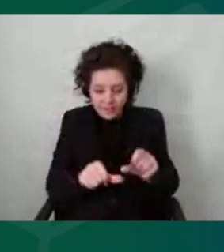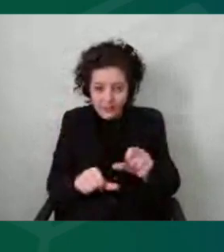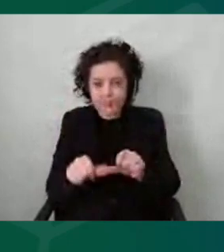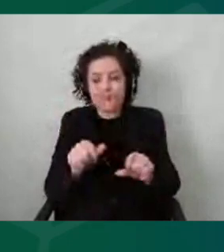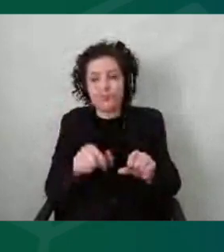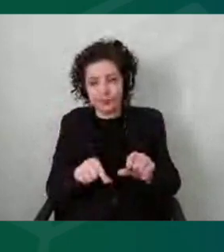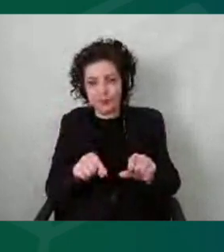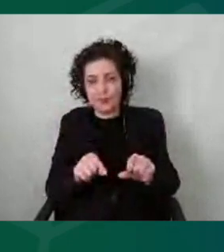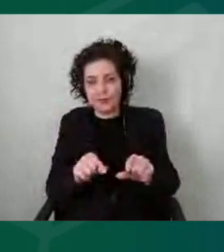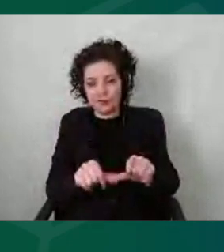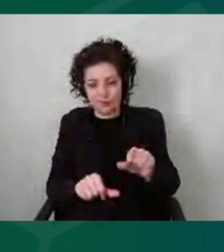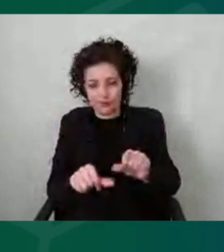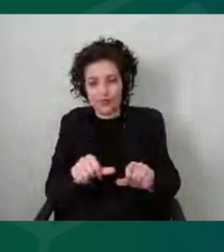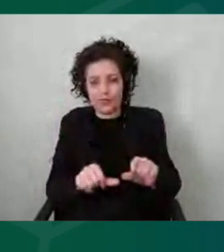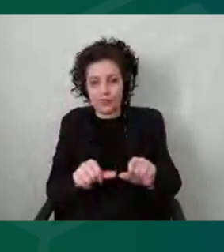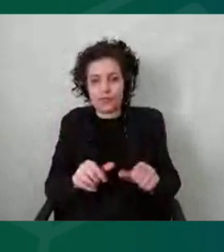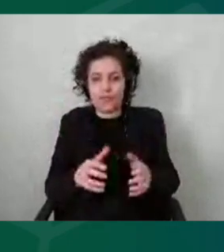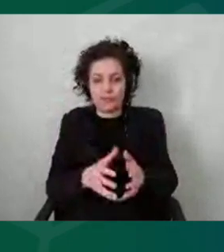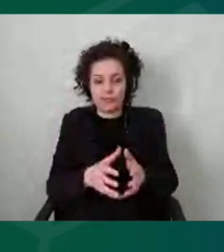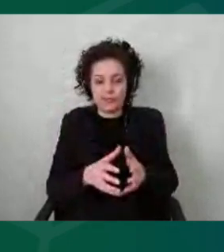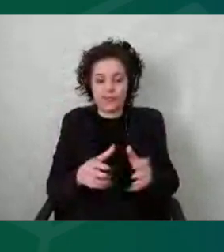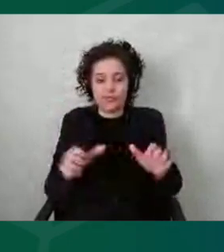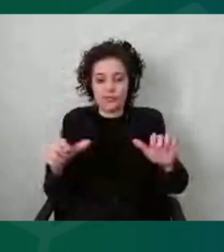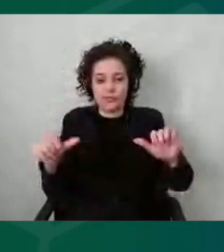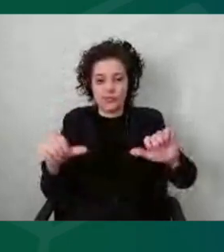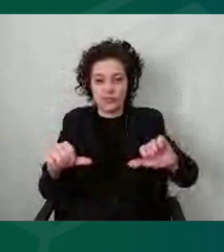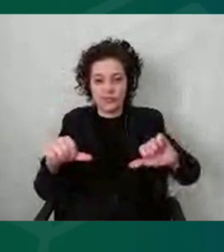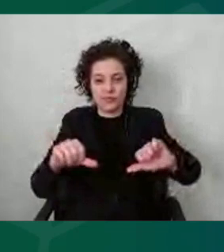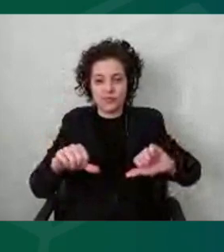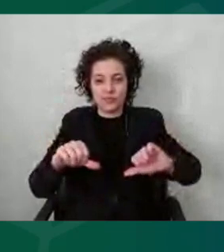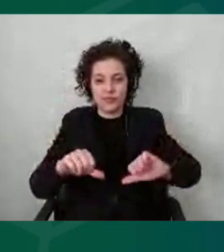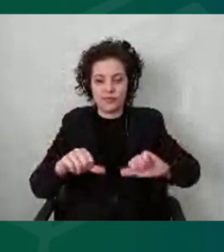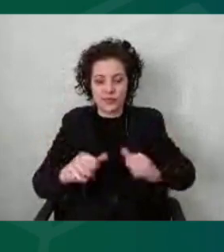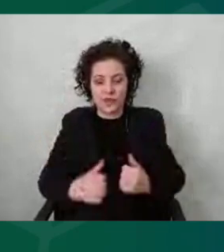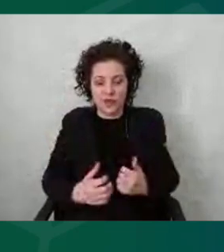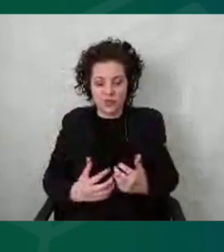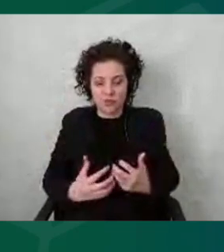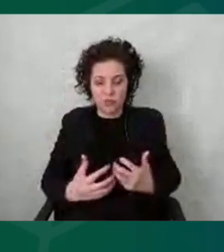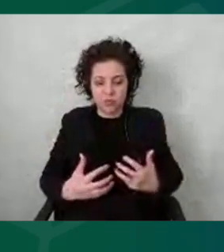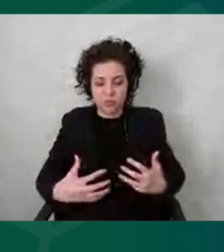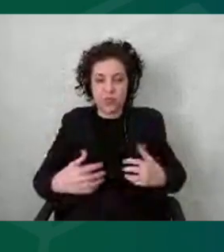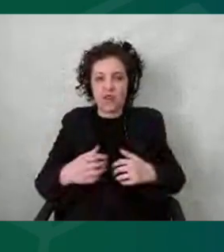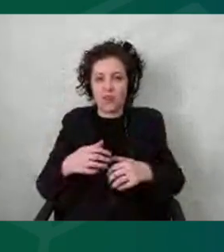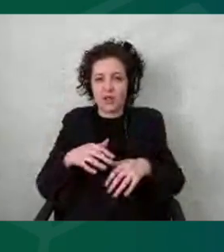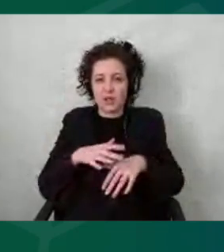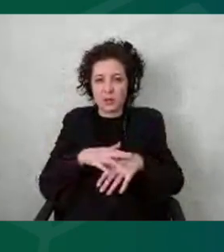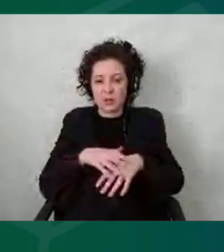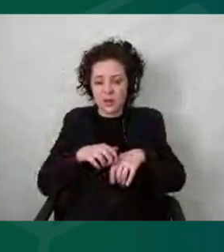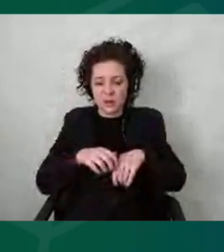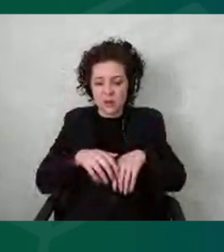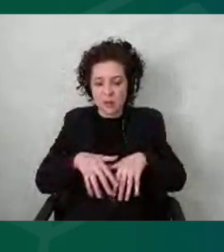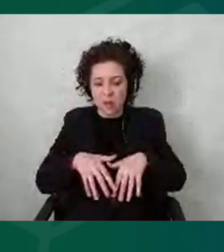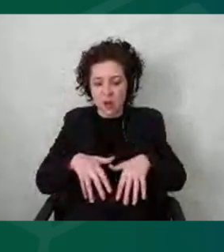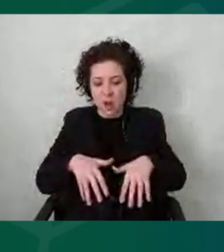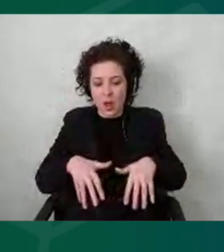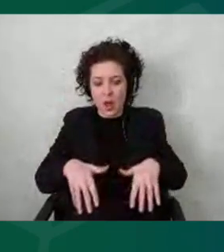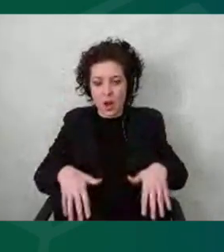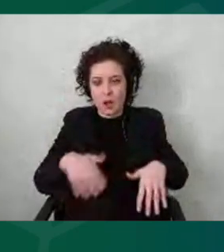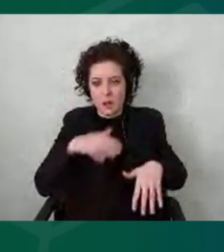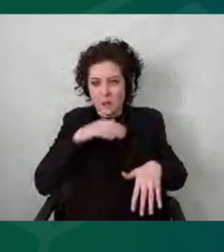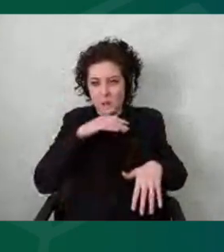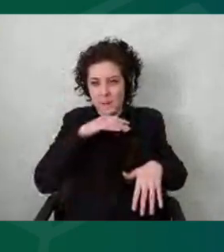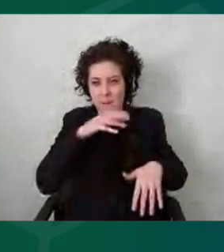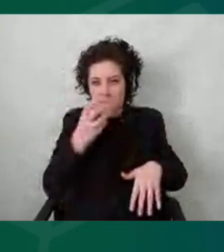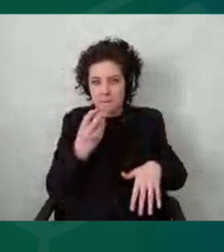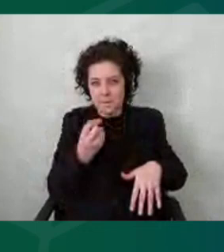temos a evolução do processo infeccioso, a evolução da doença, esses brancos, né, que vocês observam no pulmão,